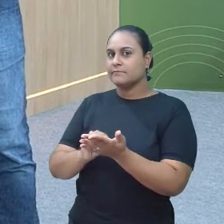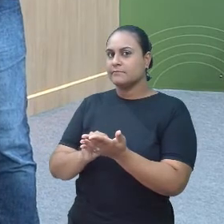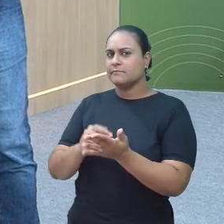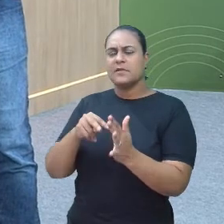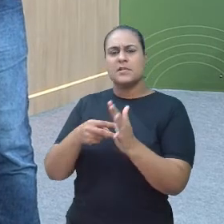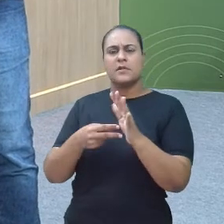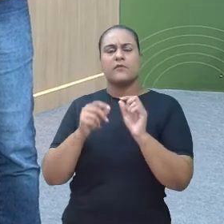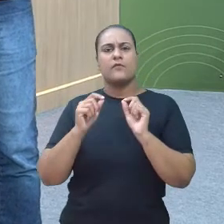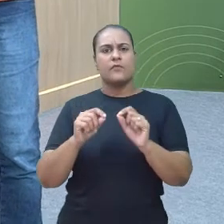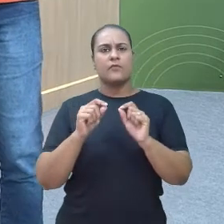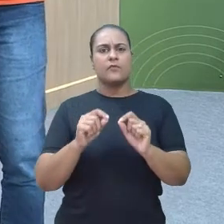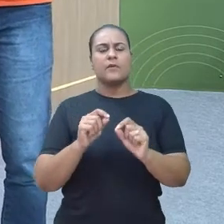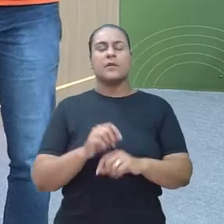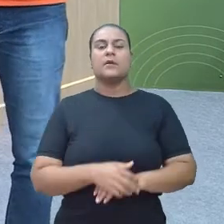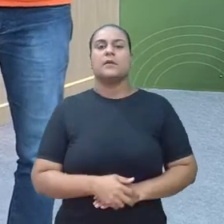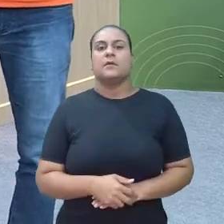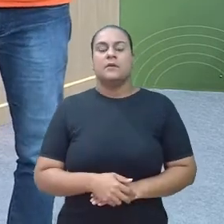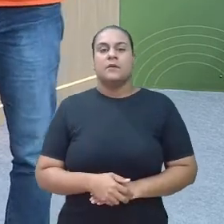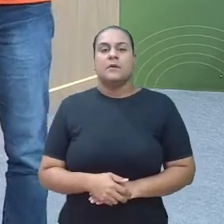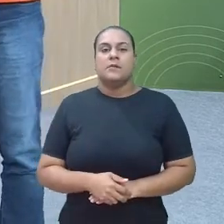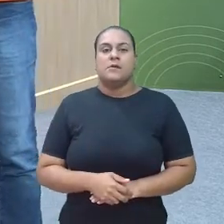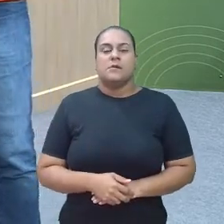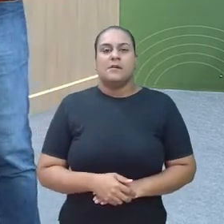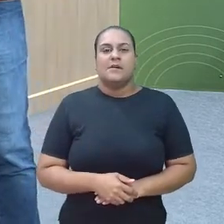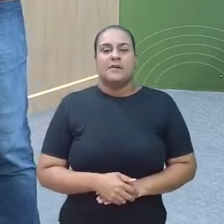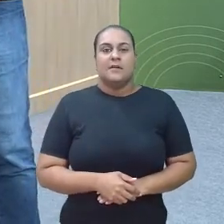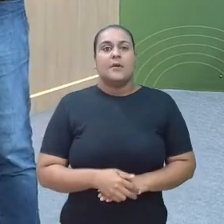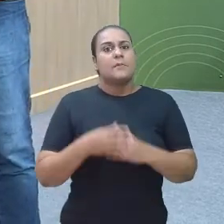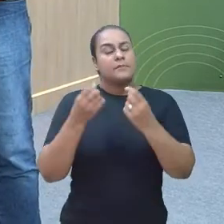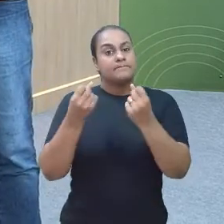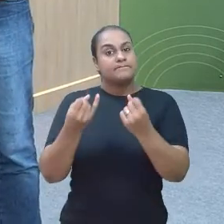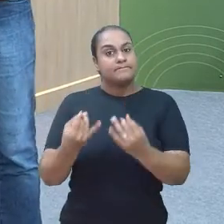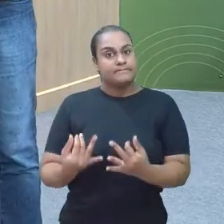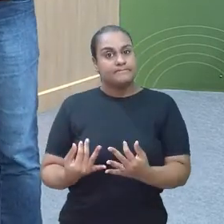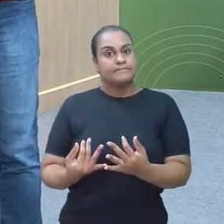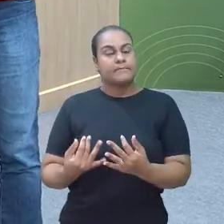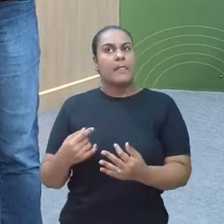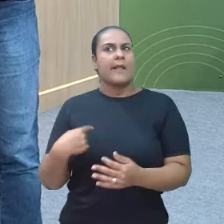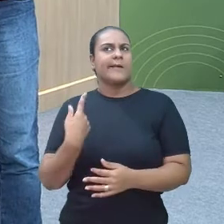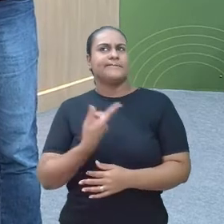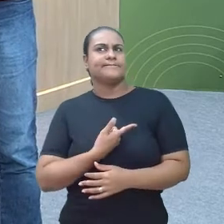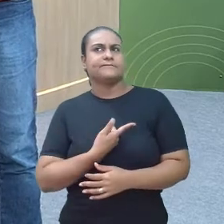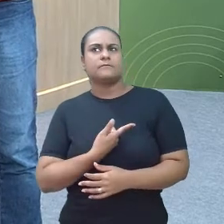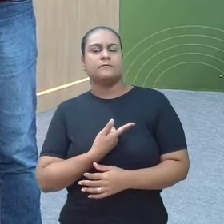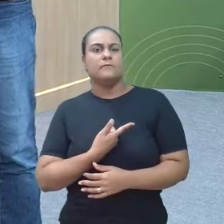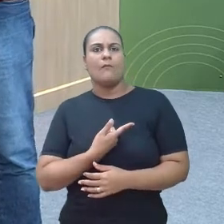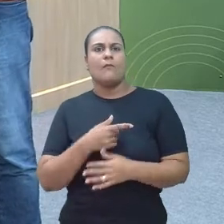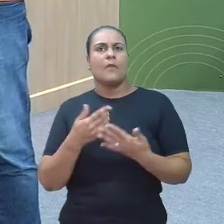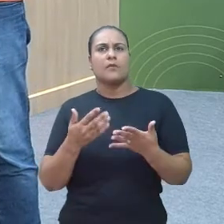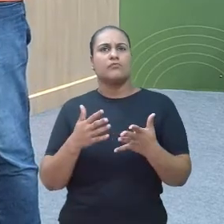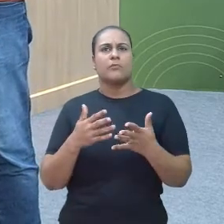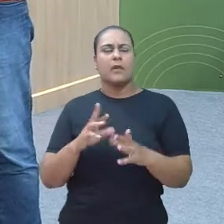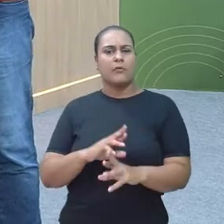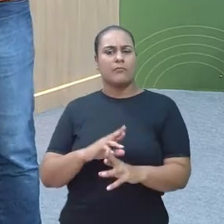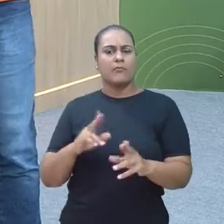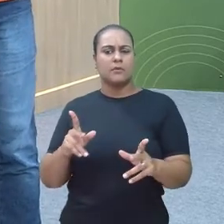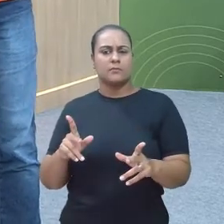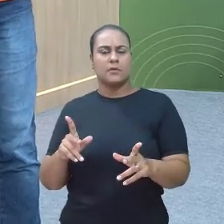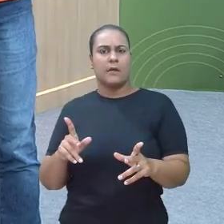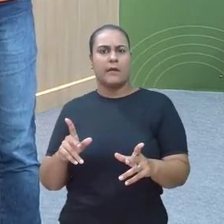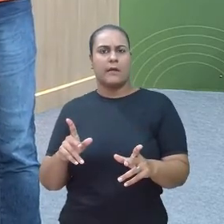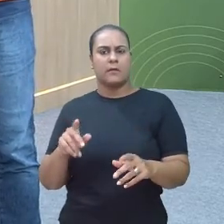seguinte, como eu coloquei no início, né, embora a gente não deva fazer uma grande distinção entre essa cultura erudita e a